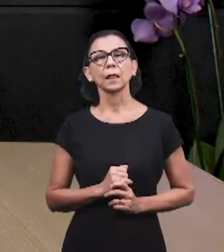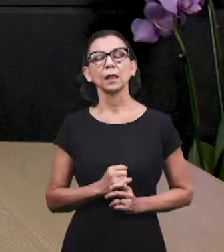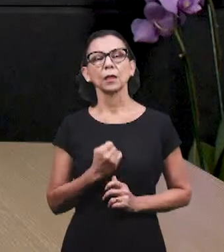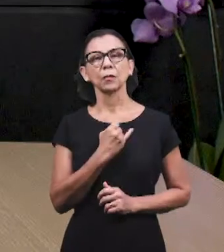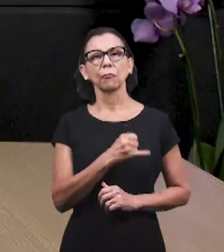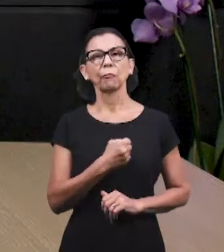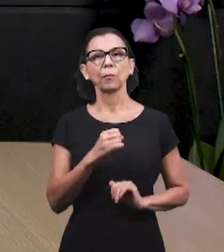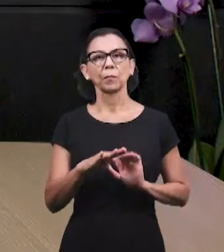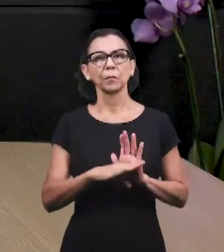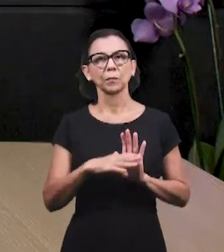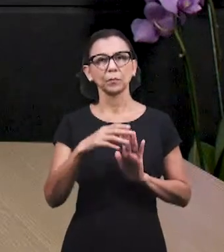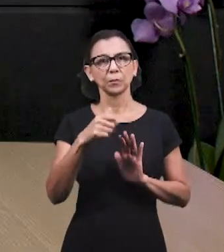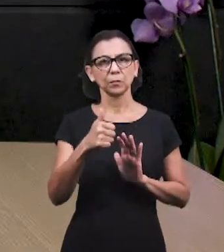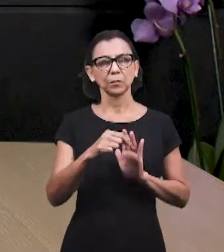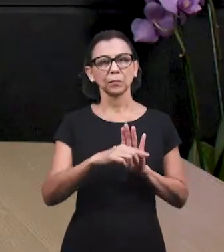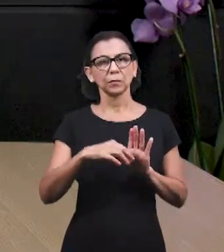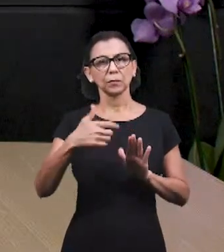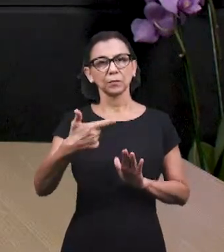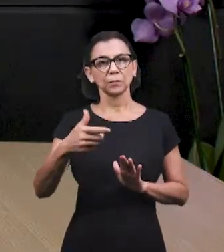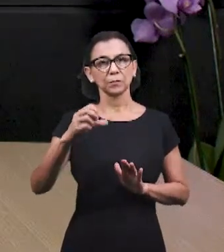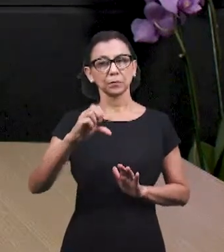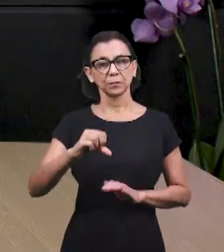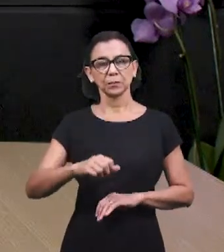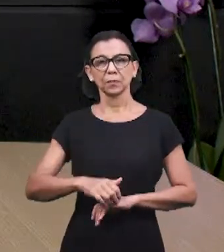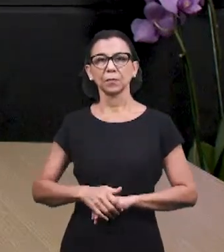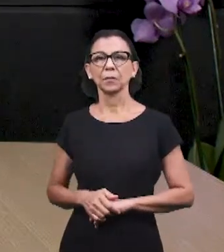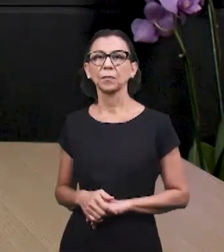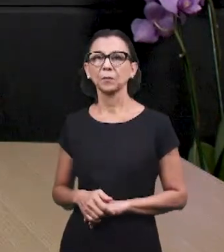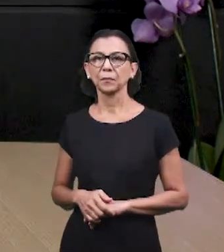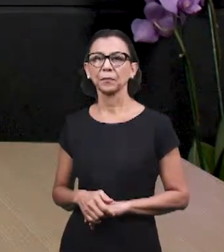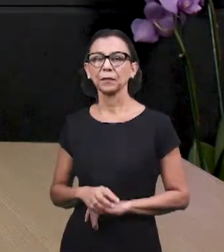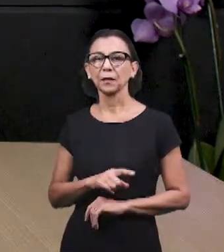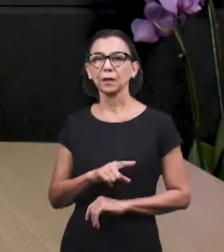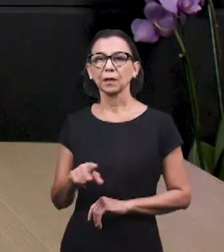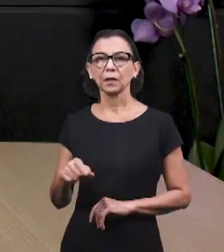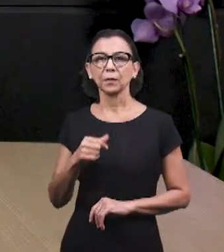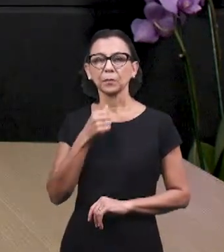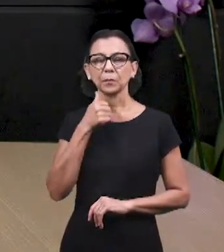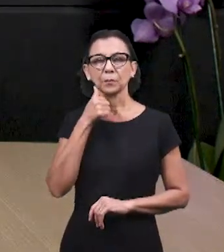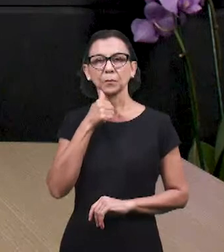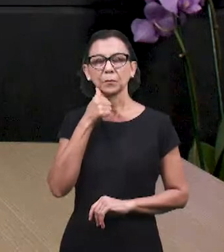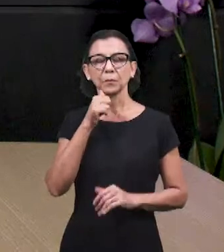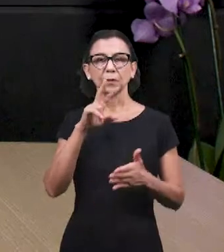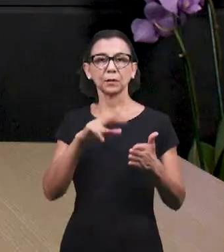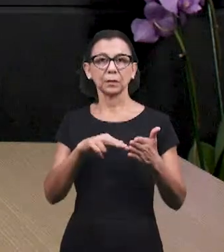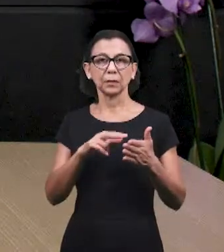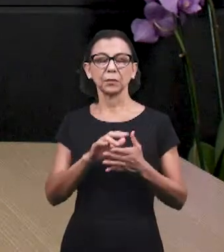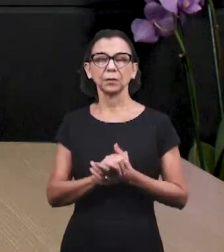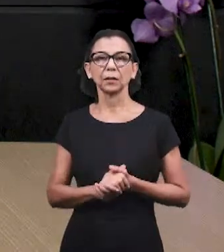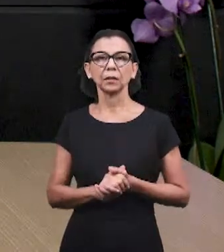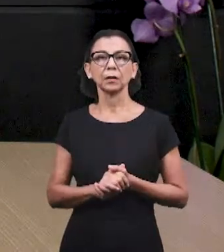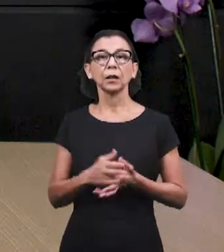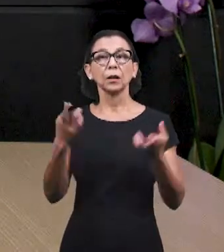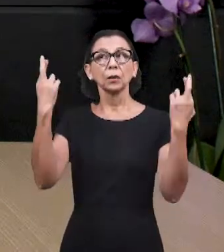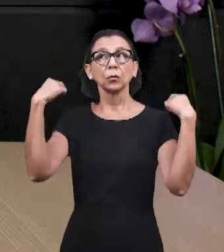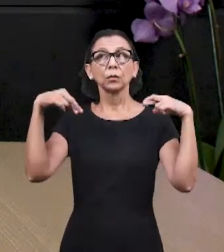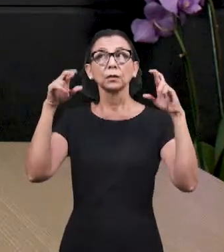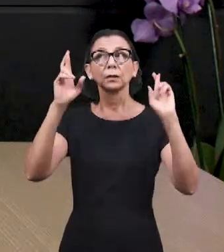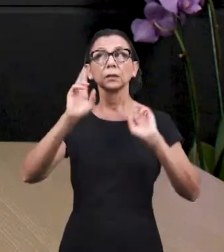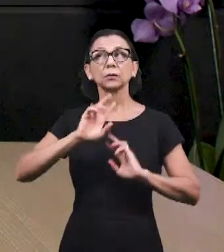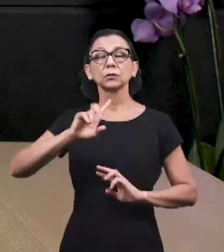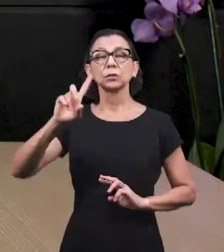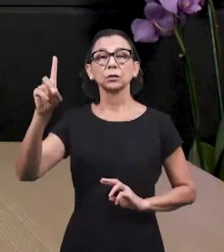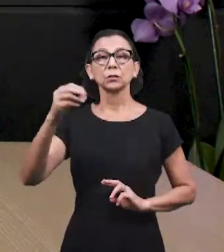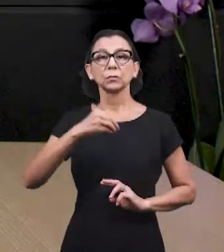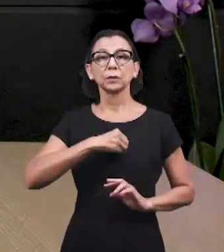João, capítulo 1, verso 29, e ela fez ali a leitura do texto, eis o Cordeiro de Deus que tira o pecado do mundo. Muito